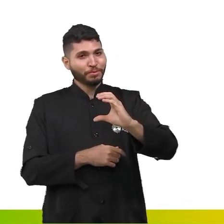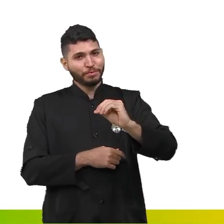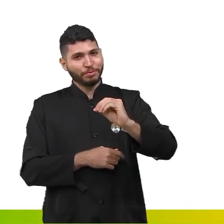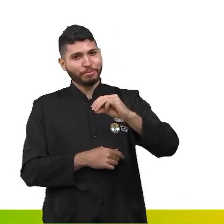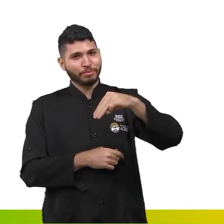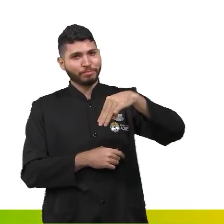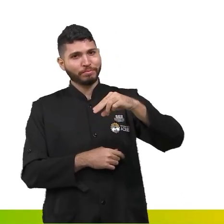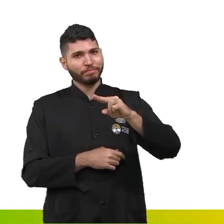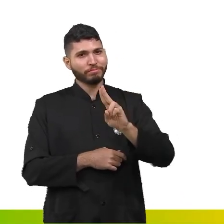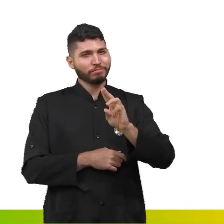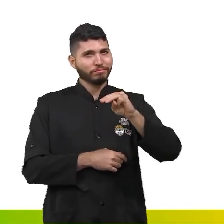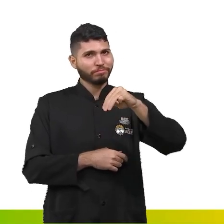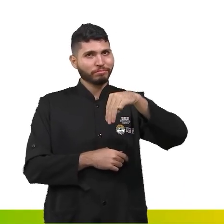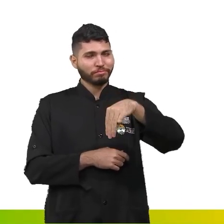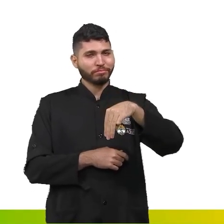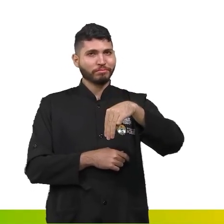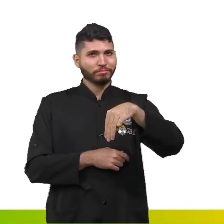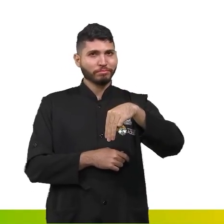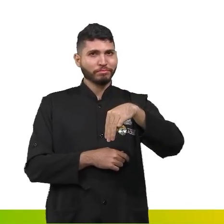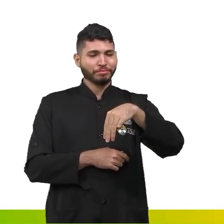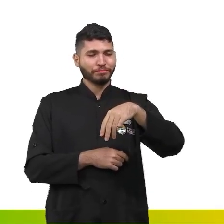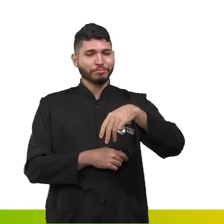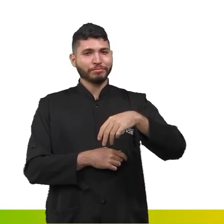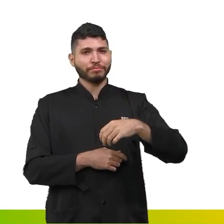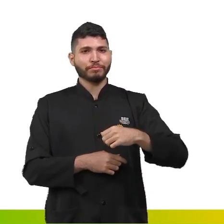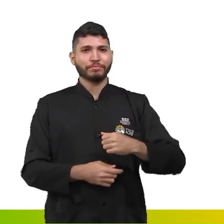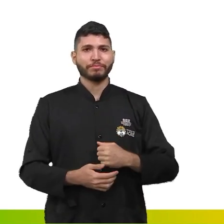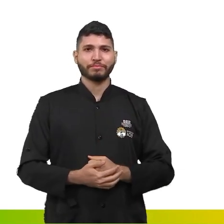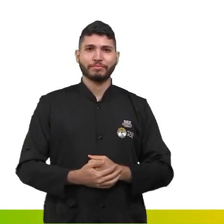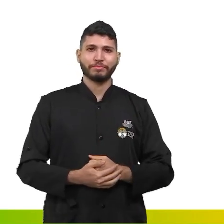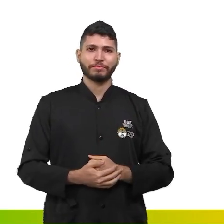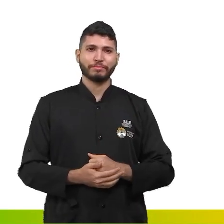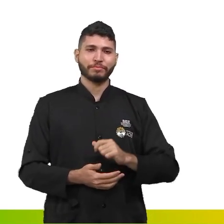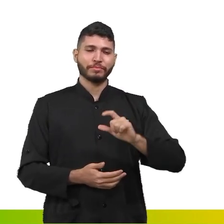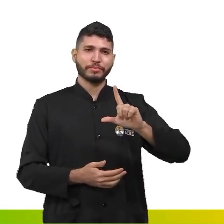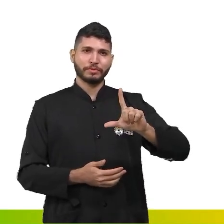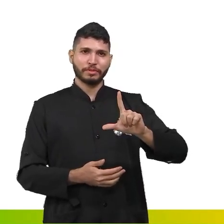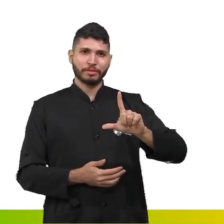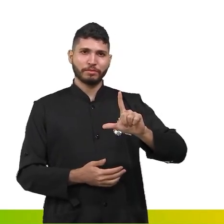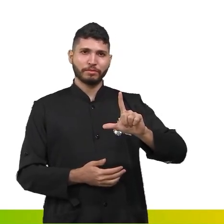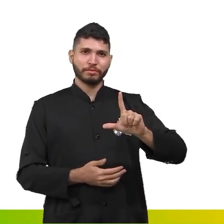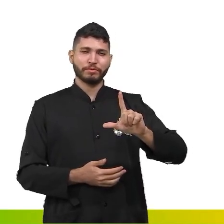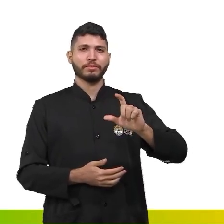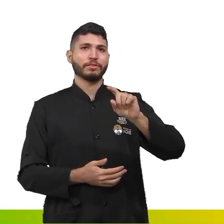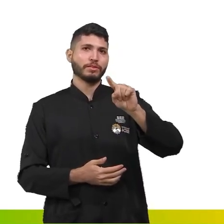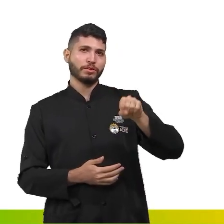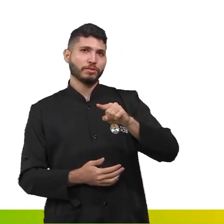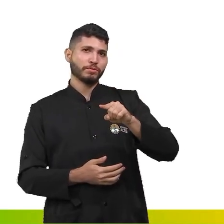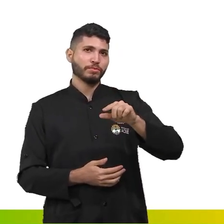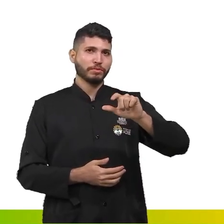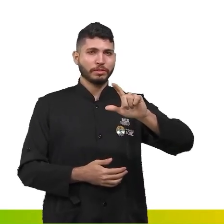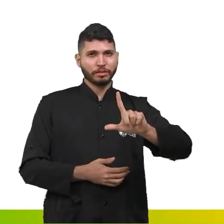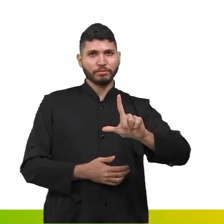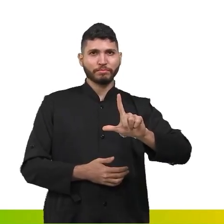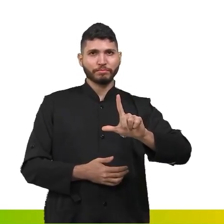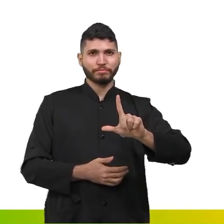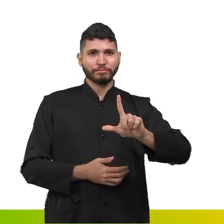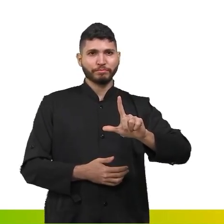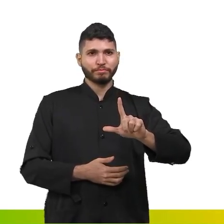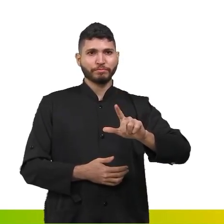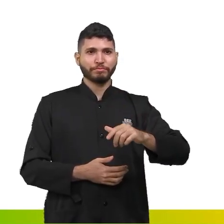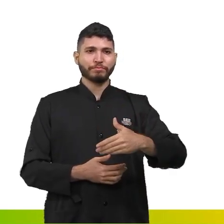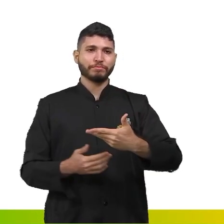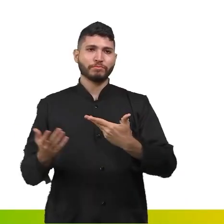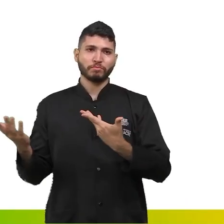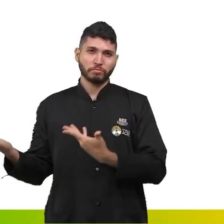lado. Então, observem aqui, lado, ângulo, lado. Olha aí nas alternativas.